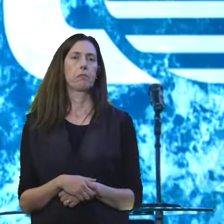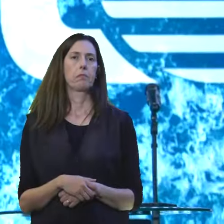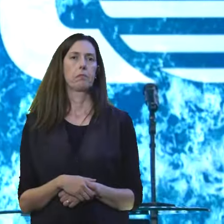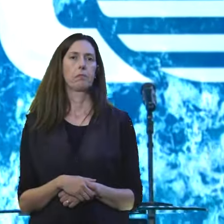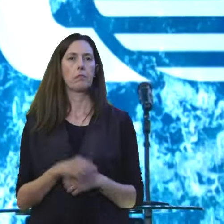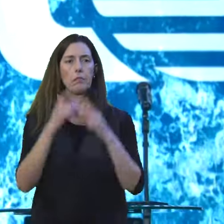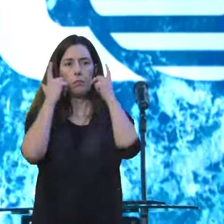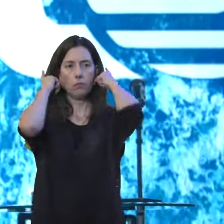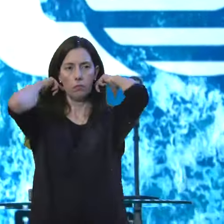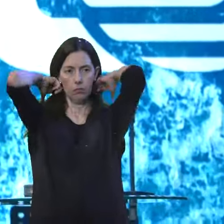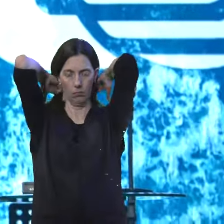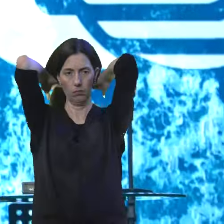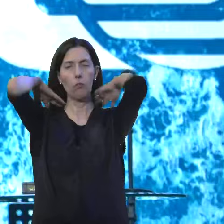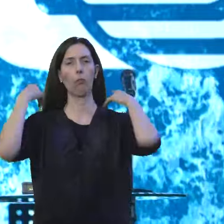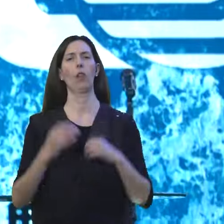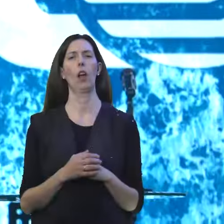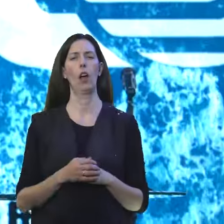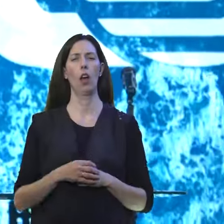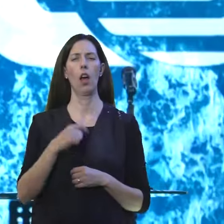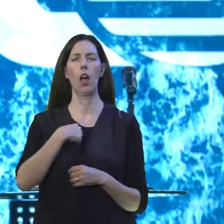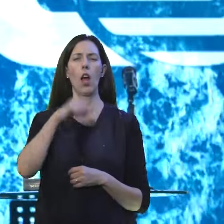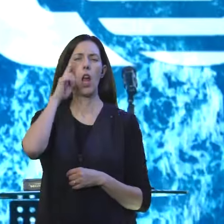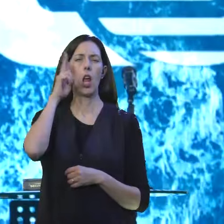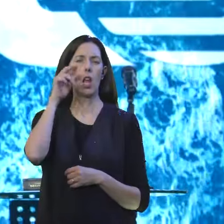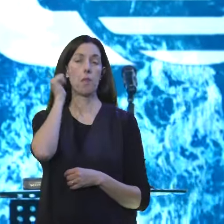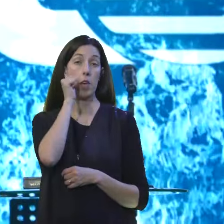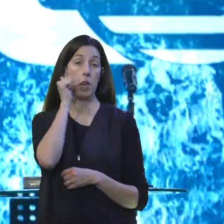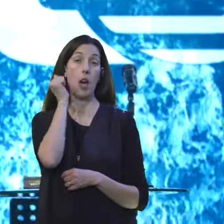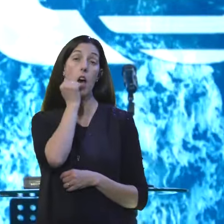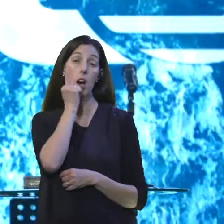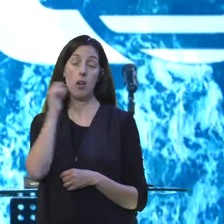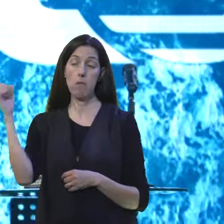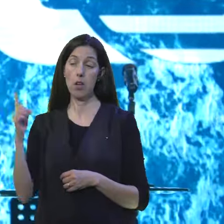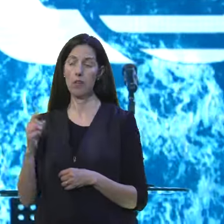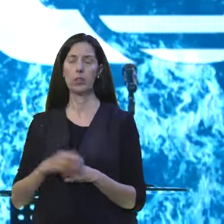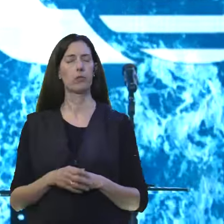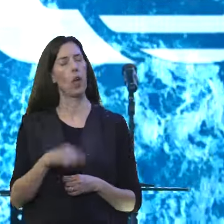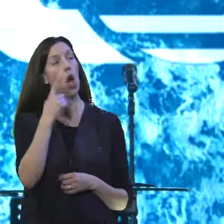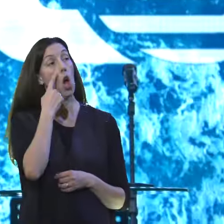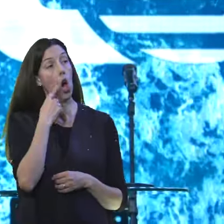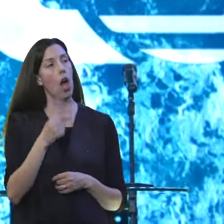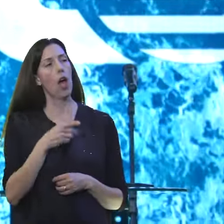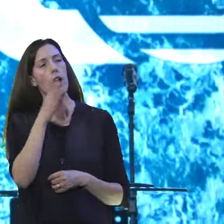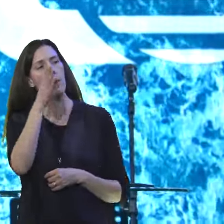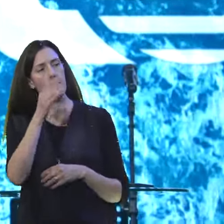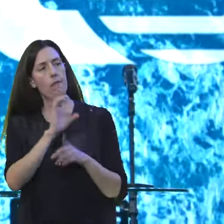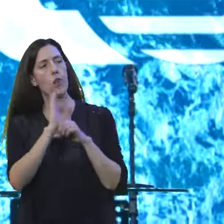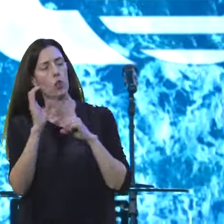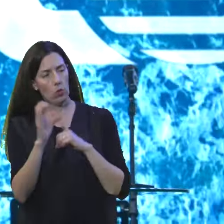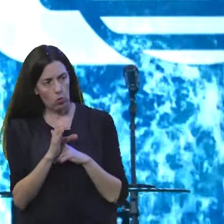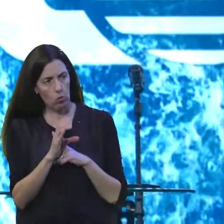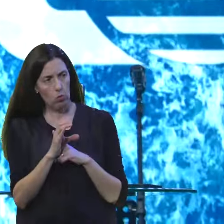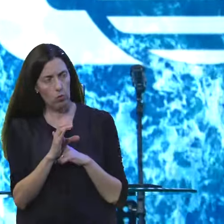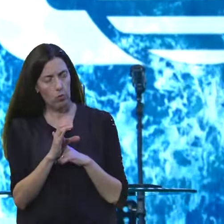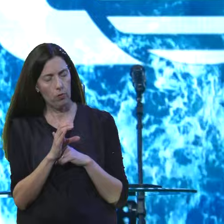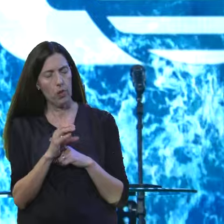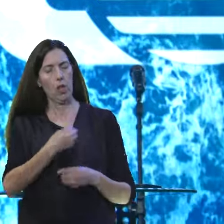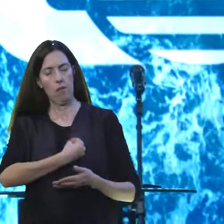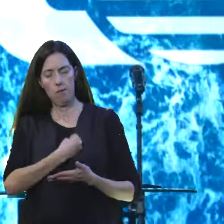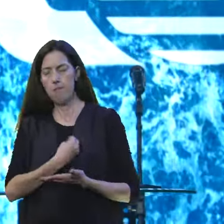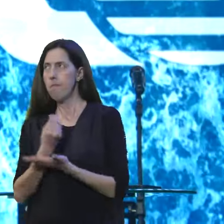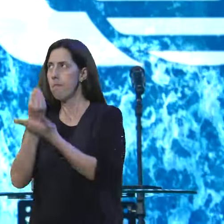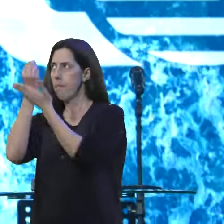E aí, eu lembro que a mãe dele me contou essa história. Tarek, ele foi no culto, falou que entregou a